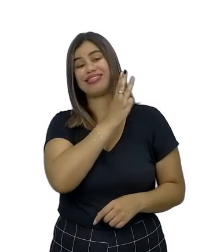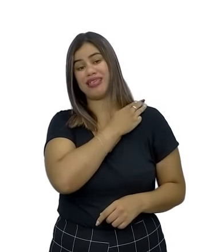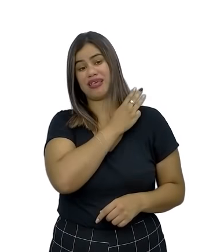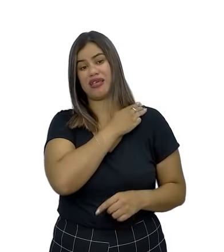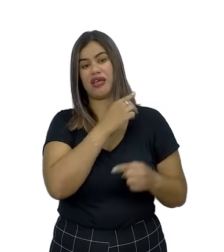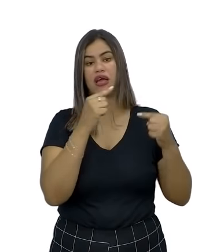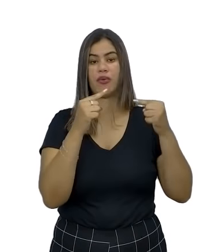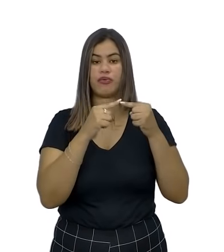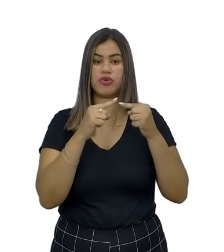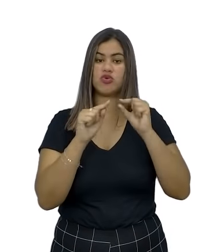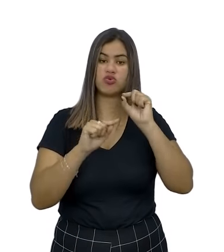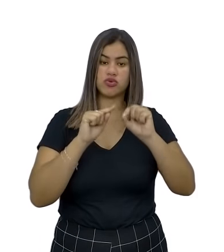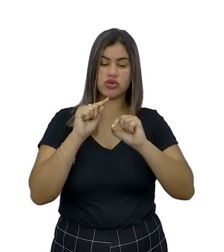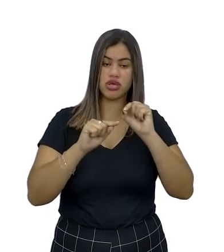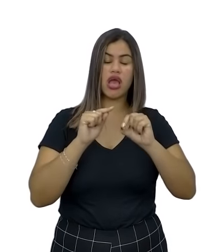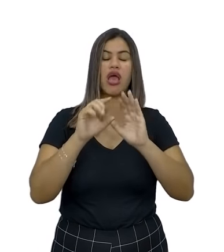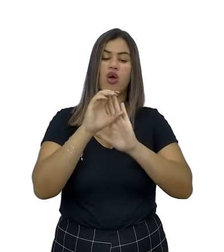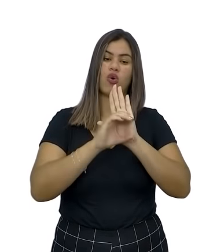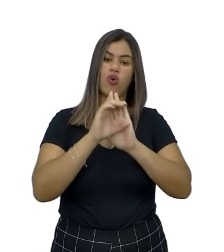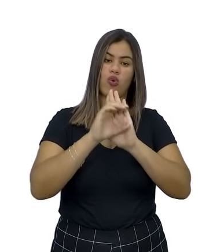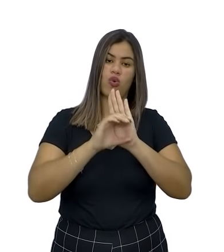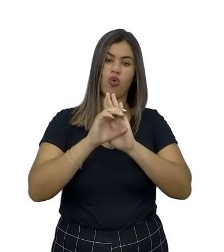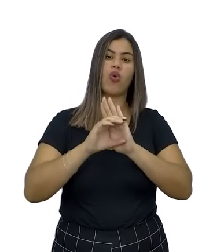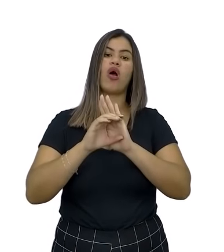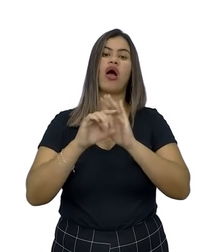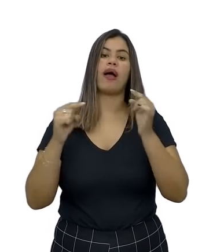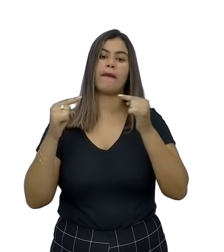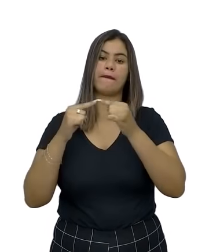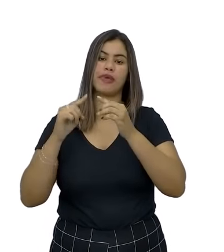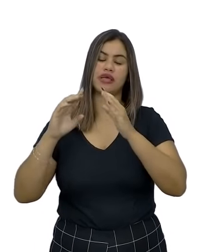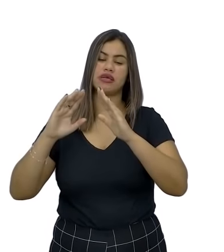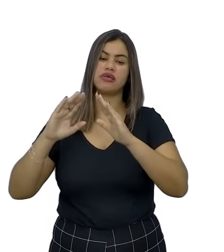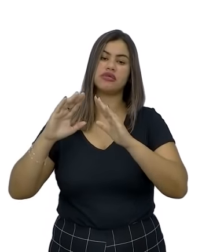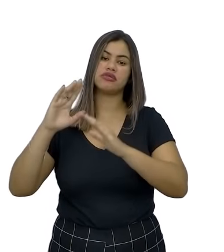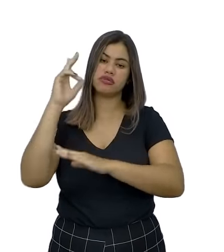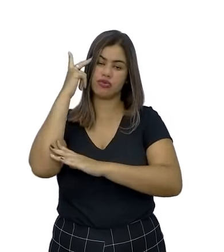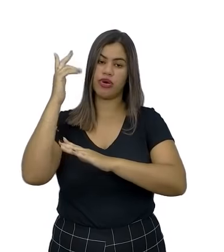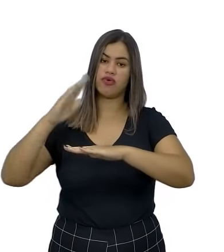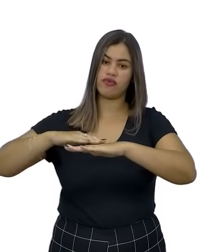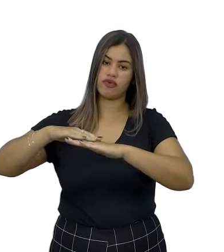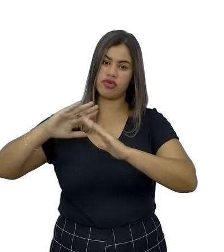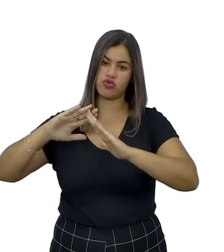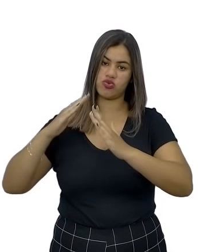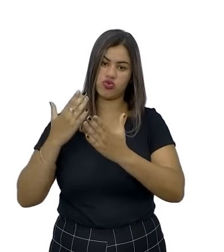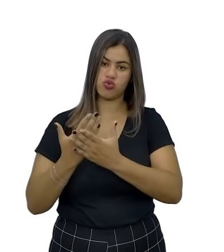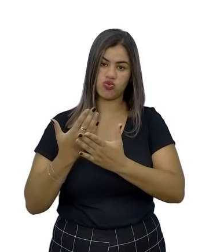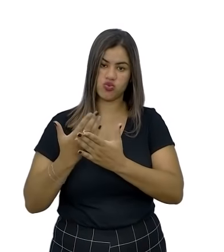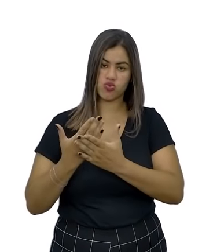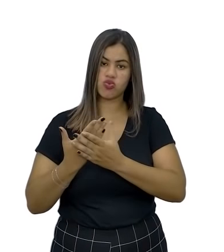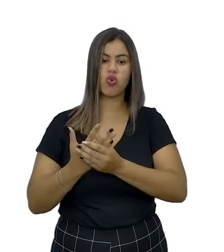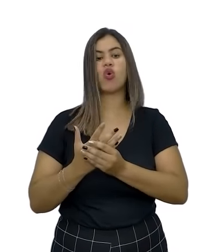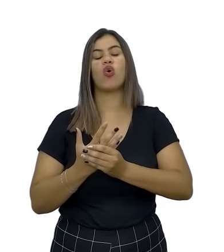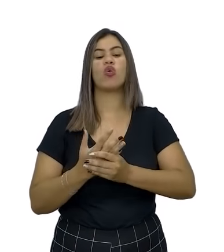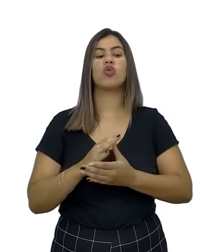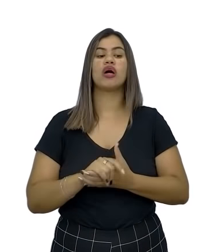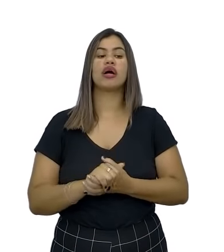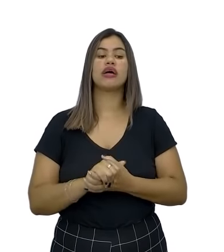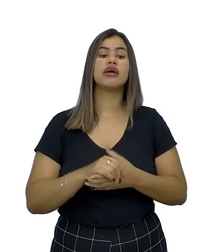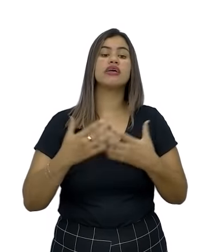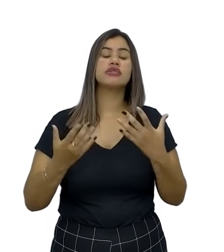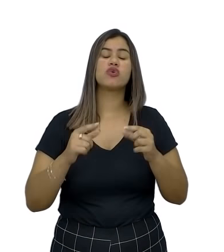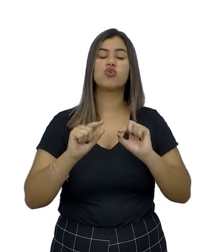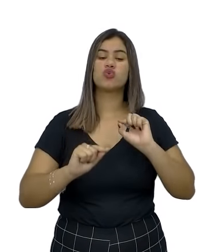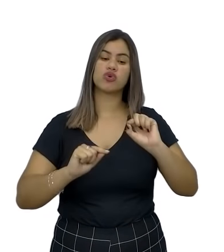é o material de São Paulo Faz Escola. Então, olhando para as habilidades essenciais para aquele ano, né, para que os alunos consigam,